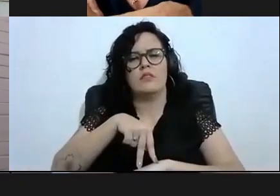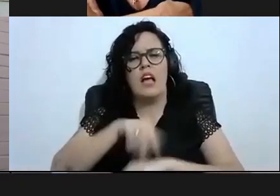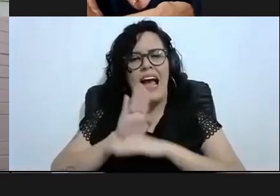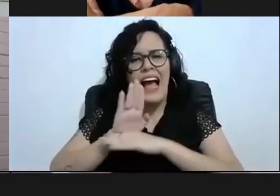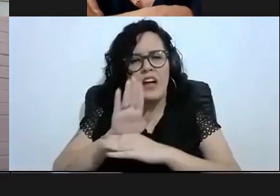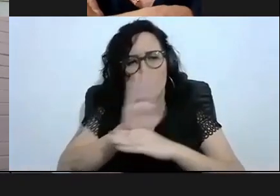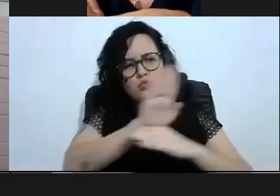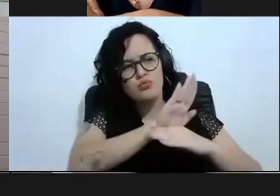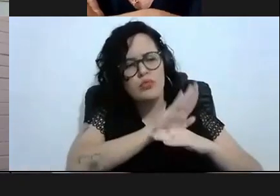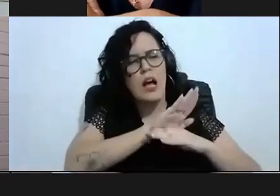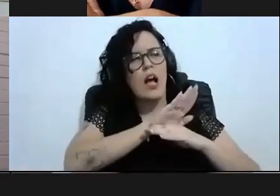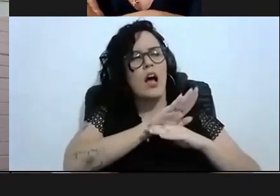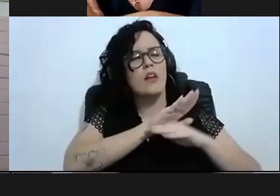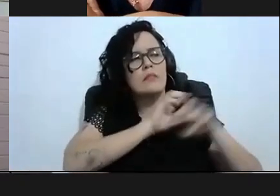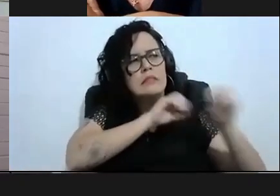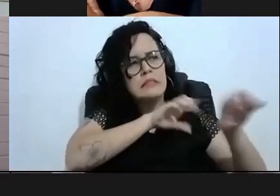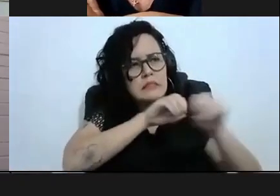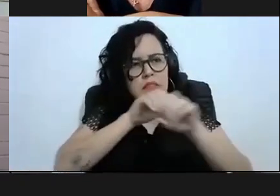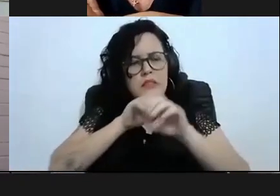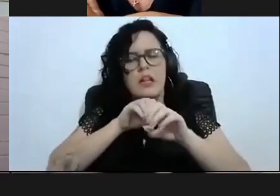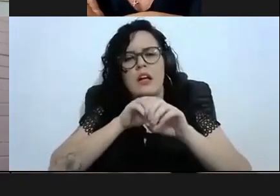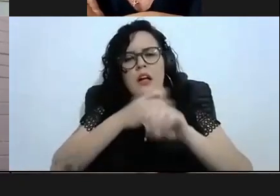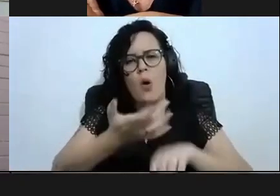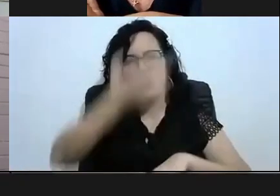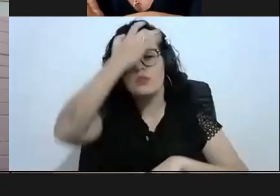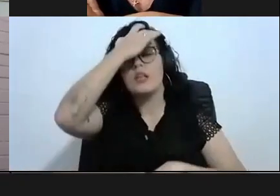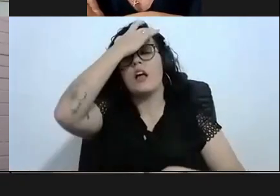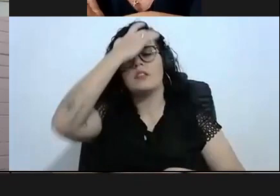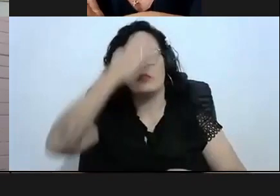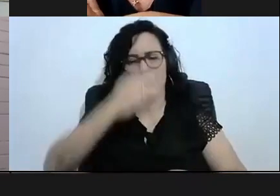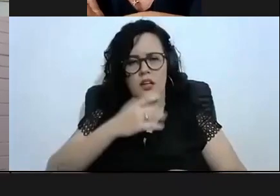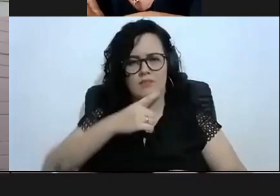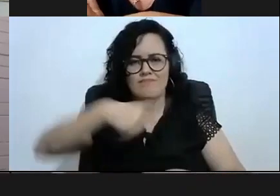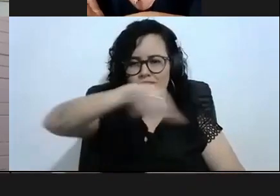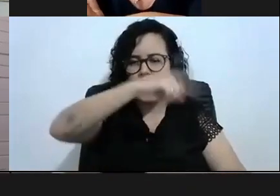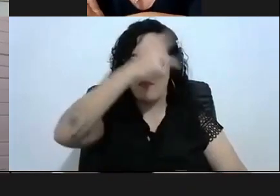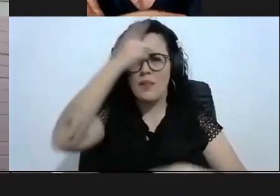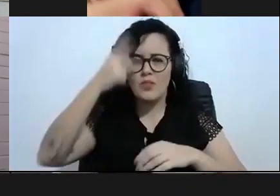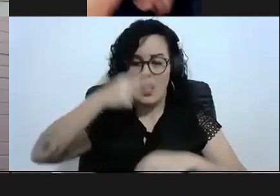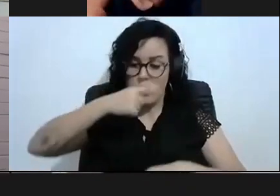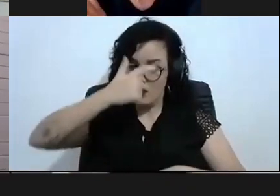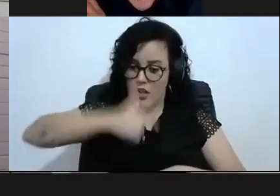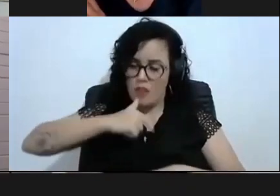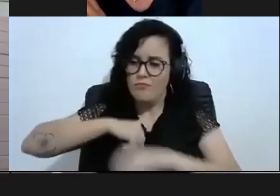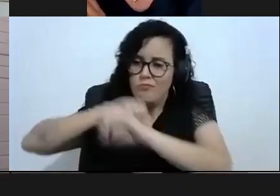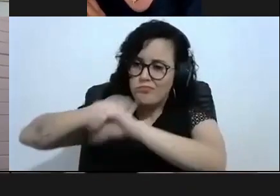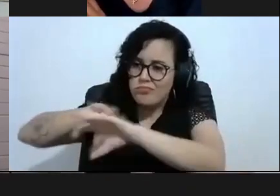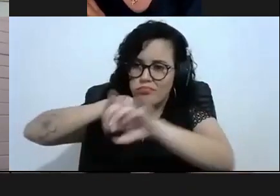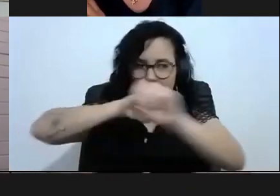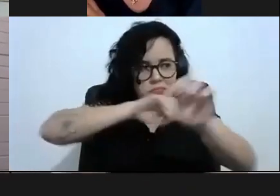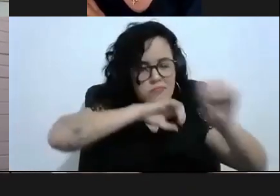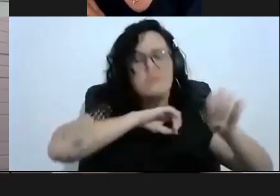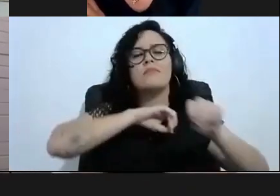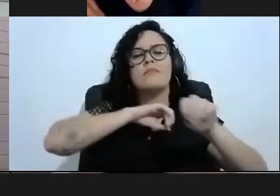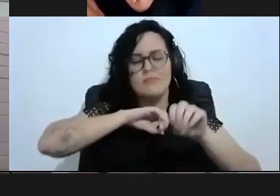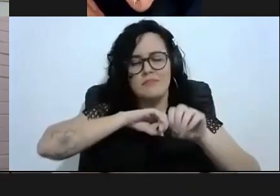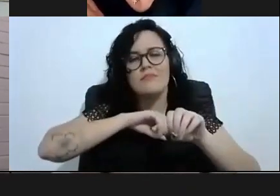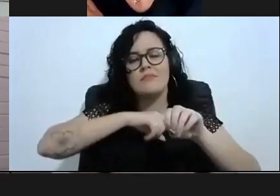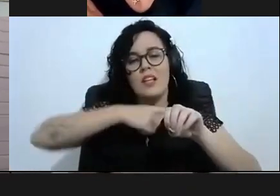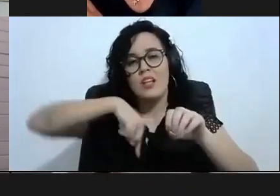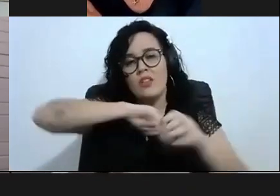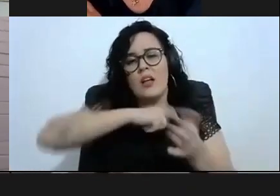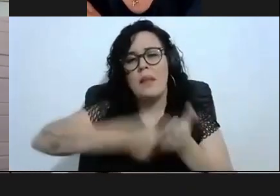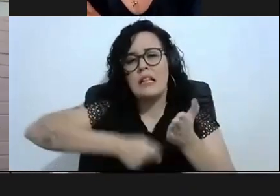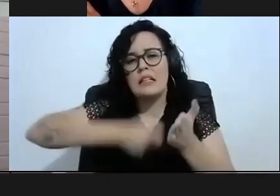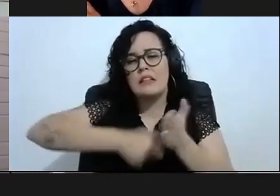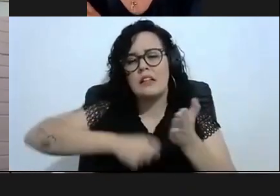formar pessoas, a formar consciência, e eu acho que tem isso mesmo, quer dizer, mais do que nunca, a nossa militância Já faz